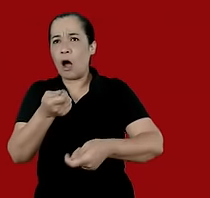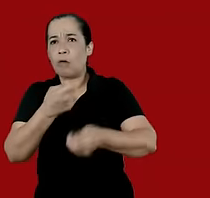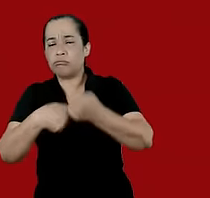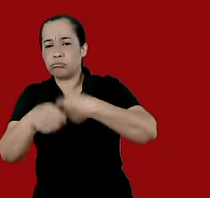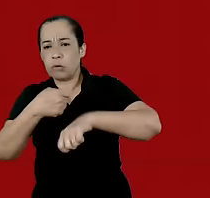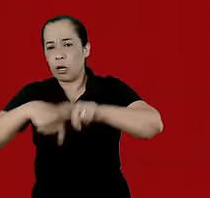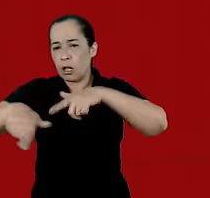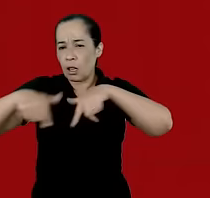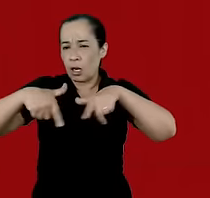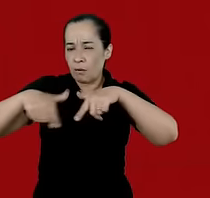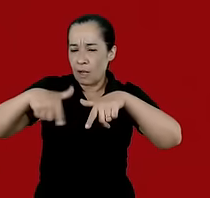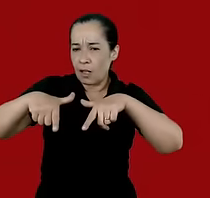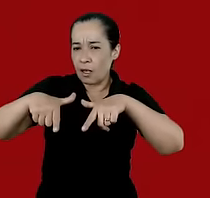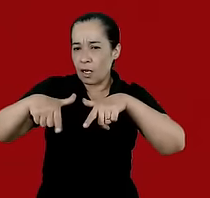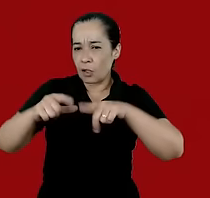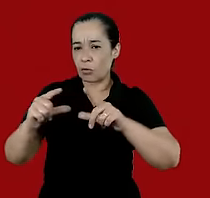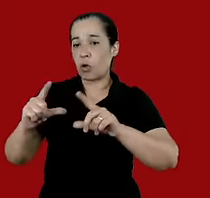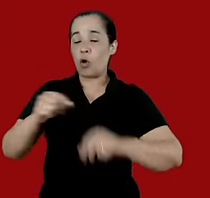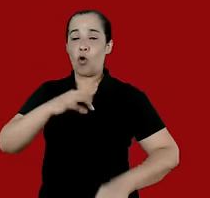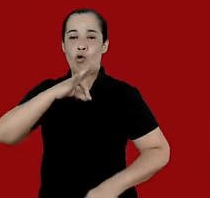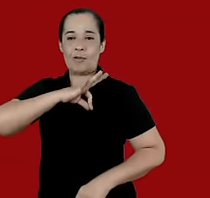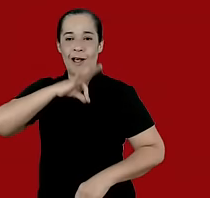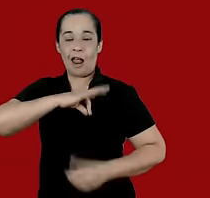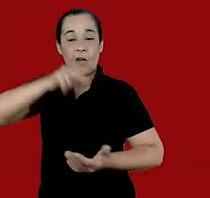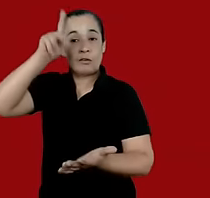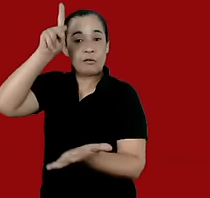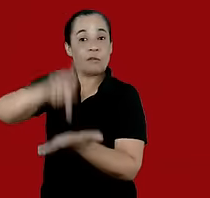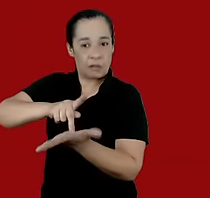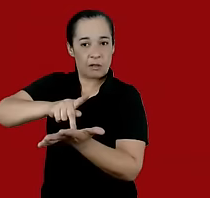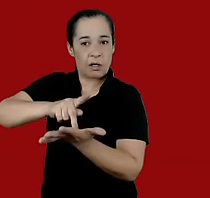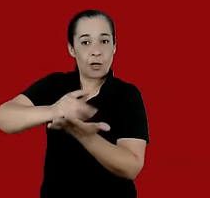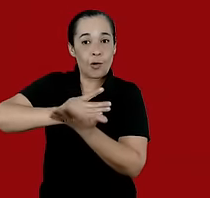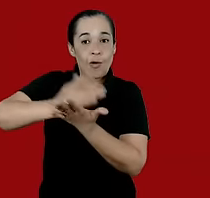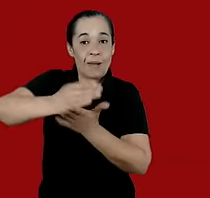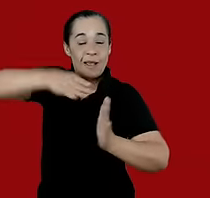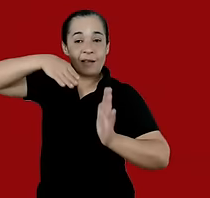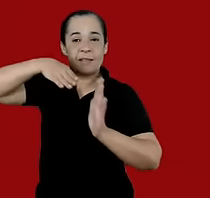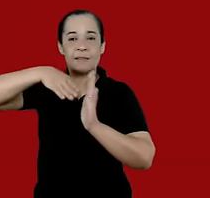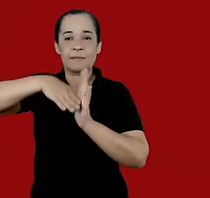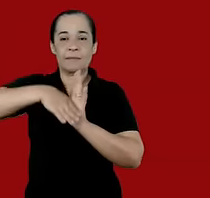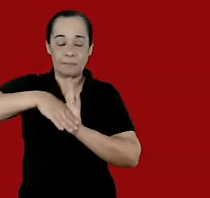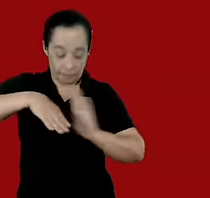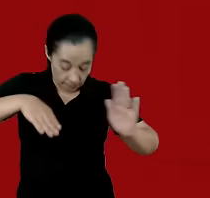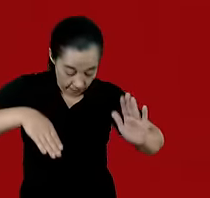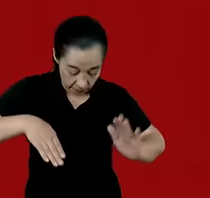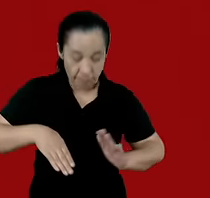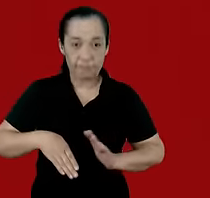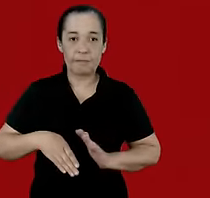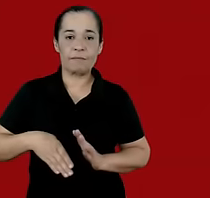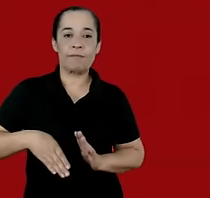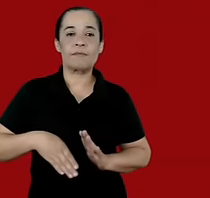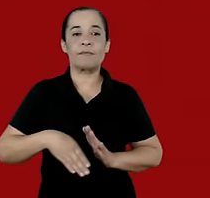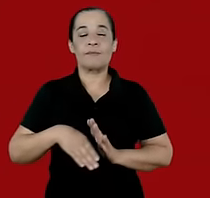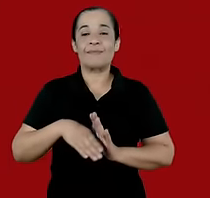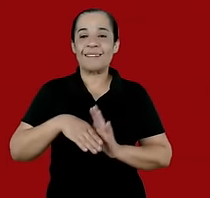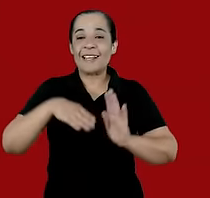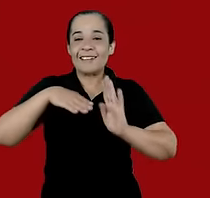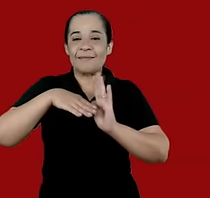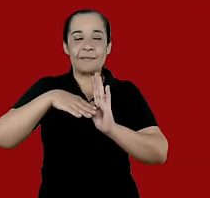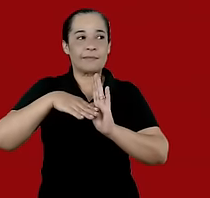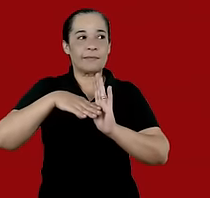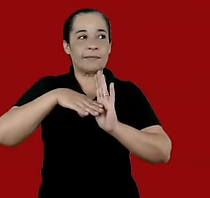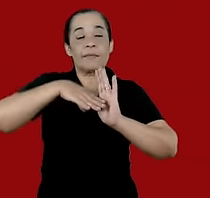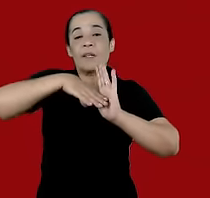de obra mais folgada o salário real vai começar a cair Ou seja você vai começar a ter contração de salário isso vai gerar um processos